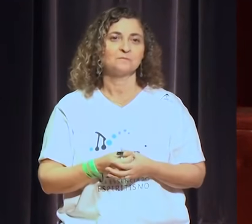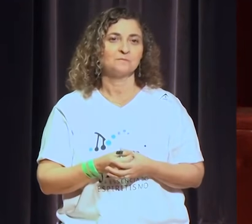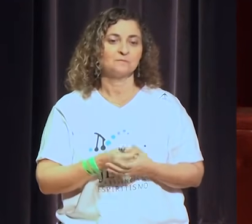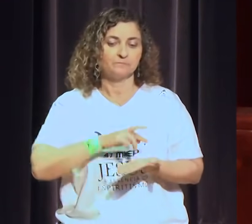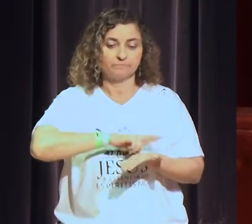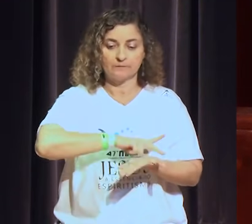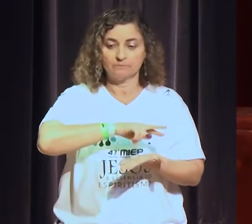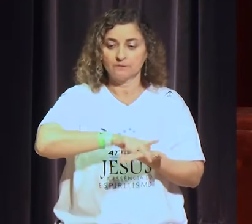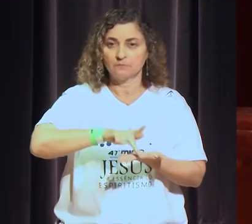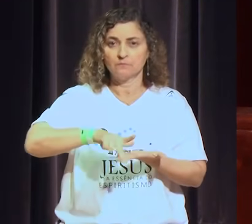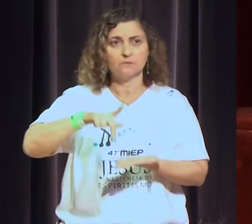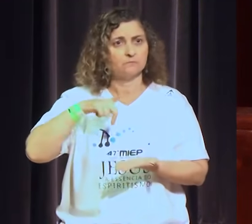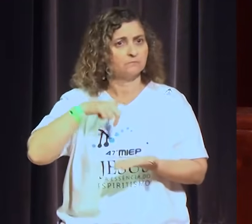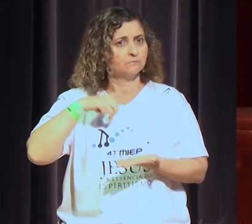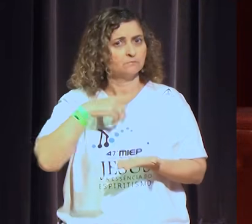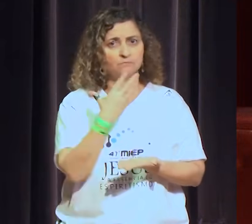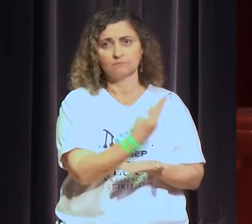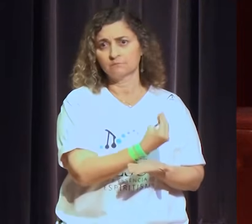Moisés.